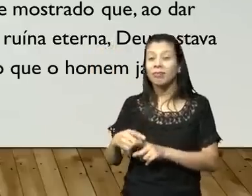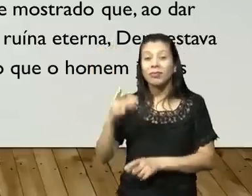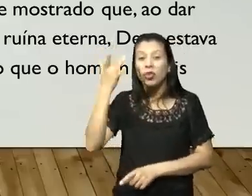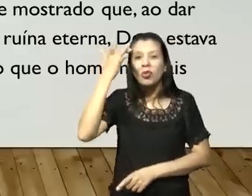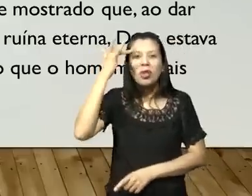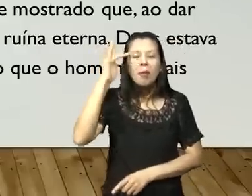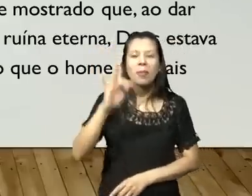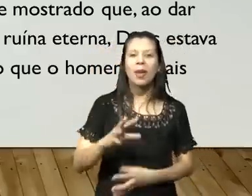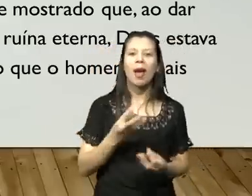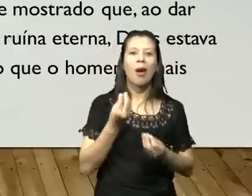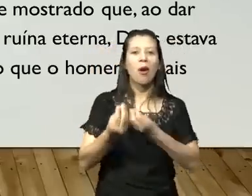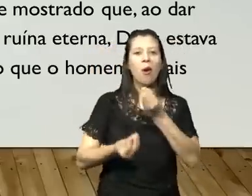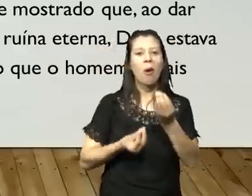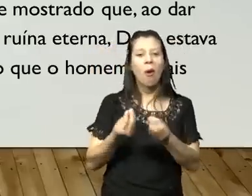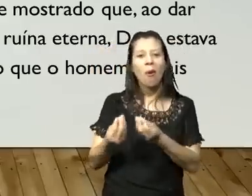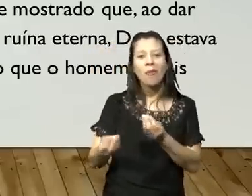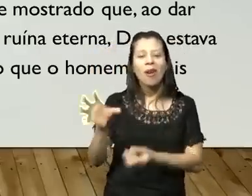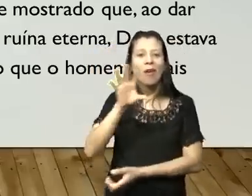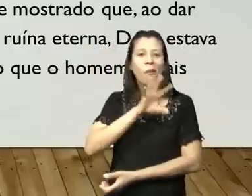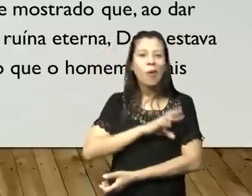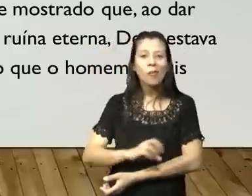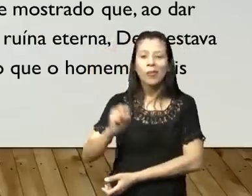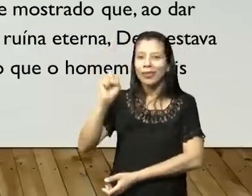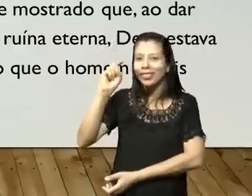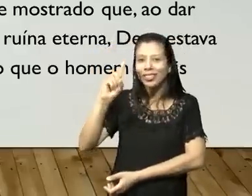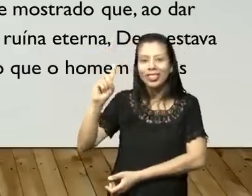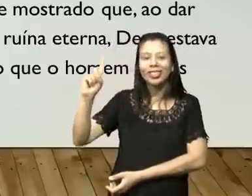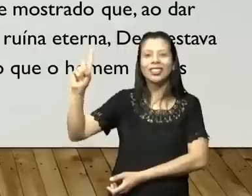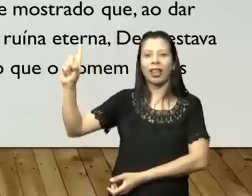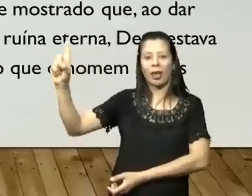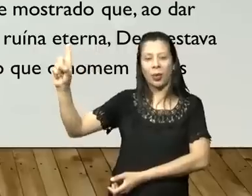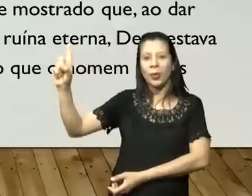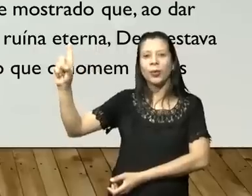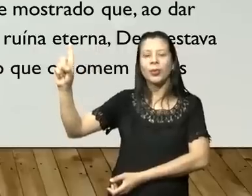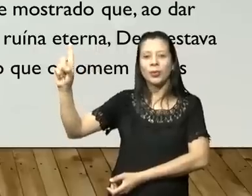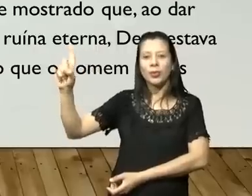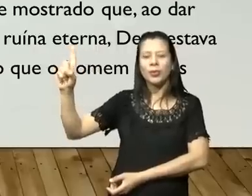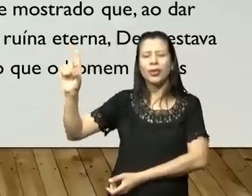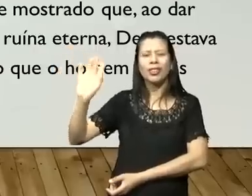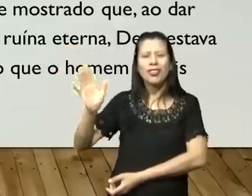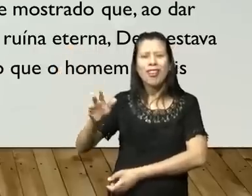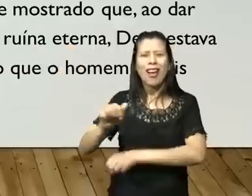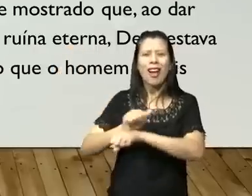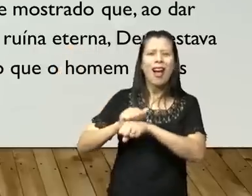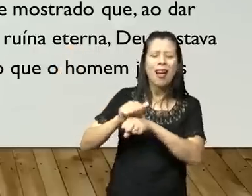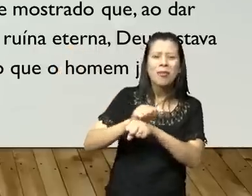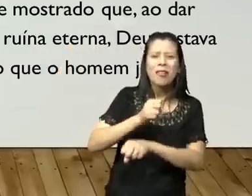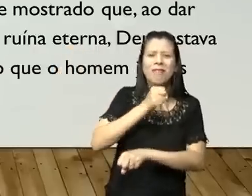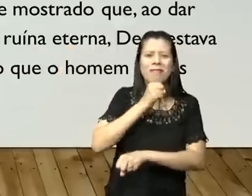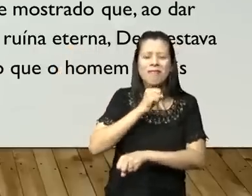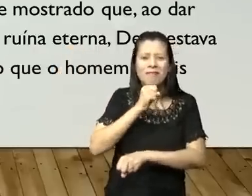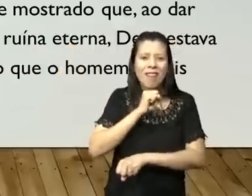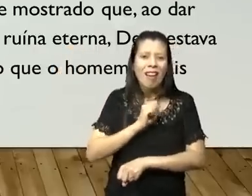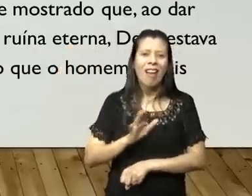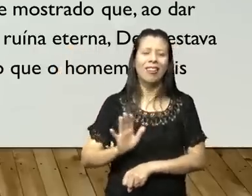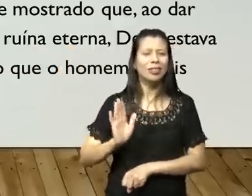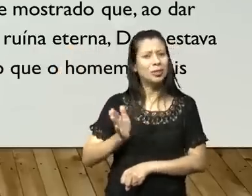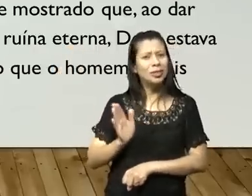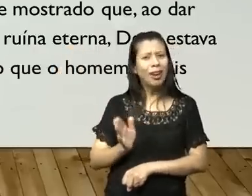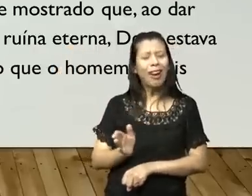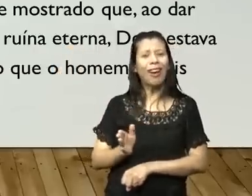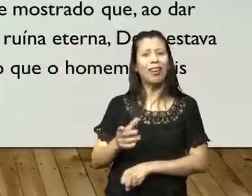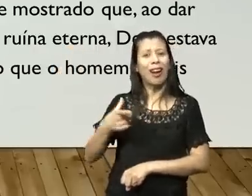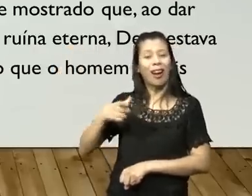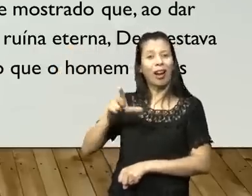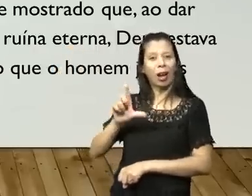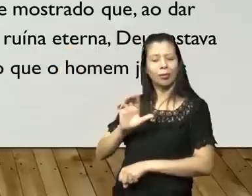foi lhe mostrado que ao dar seu filho unigênito para salvar os pecadores da ruína eterna Deus estava fazendo um sacrifício maior